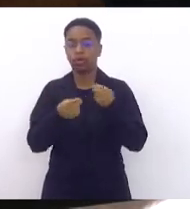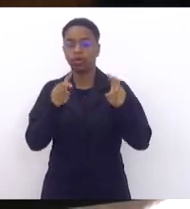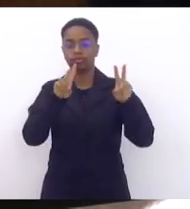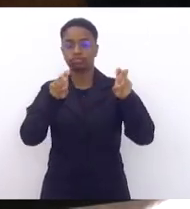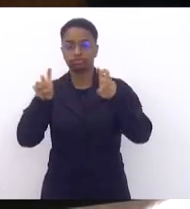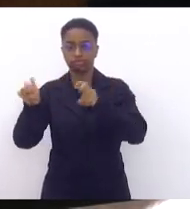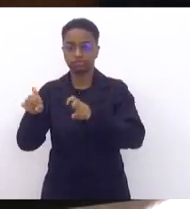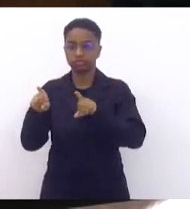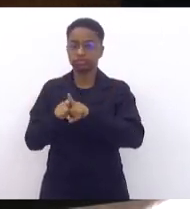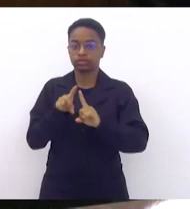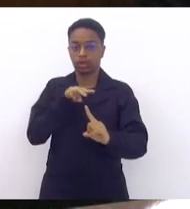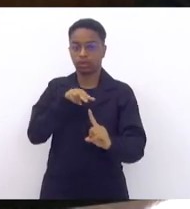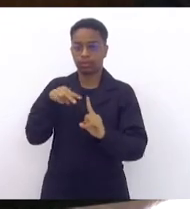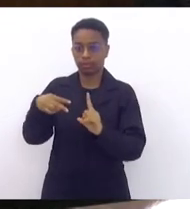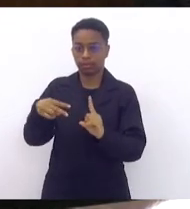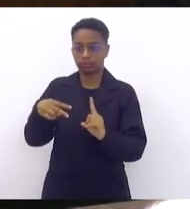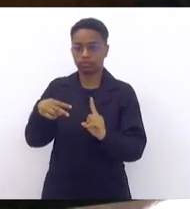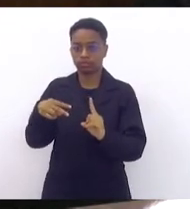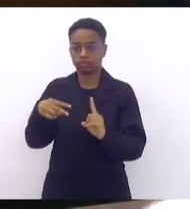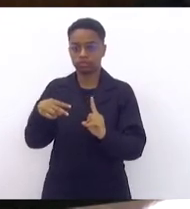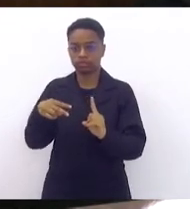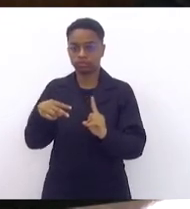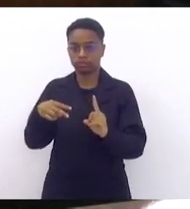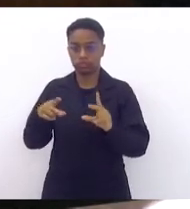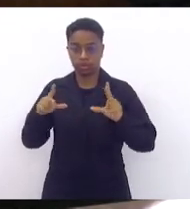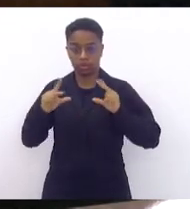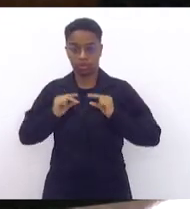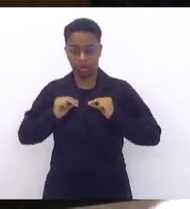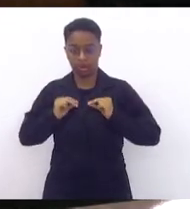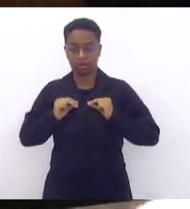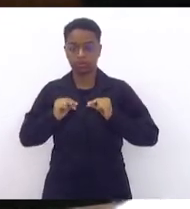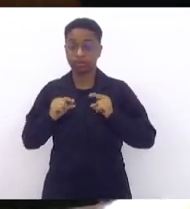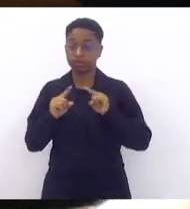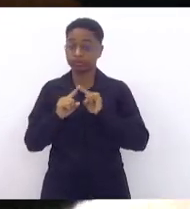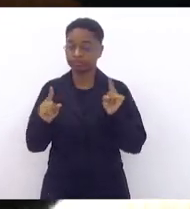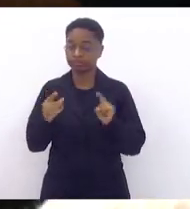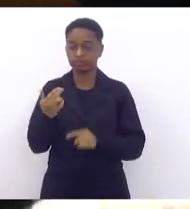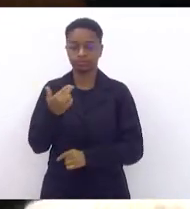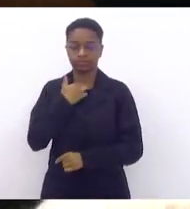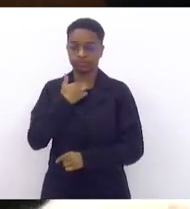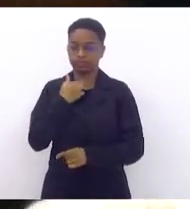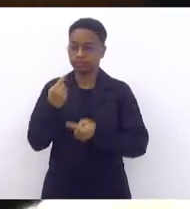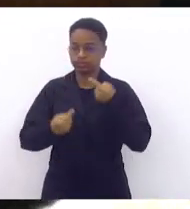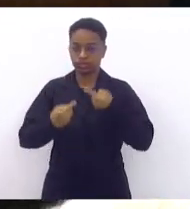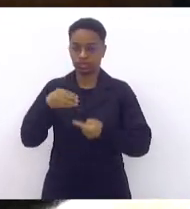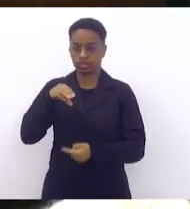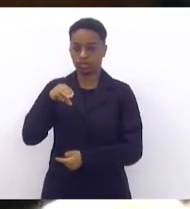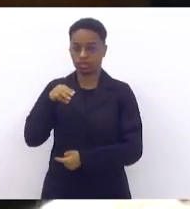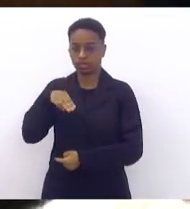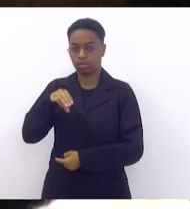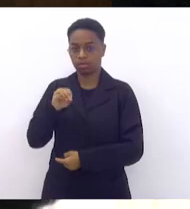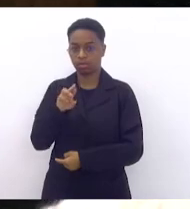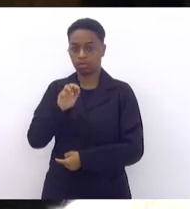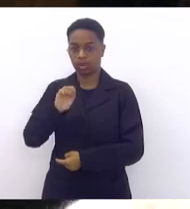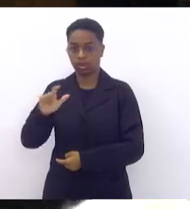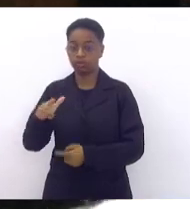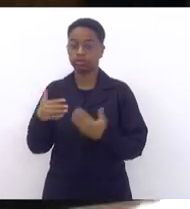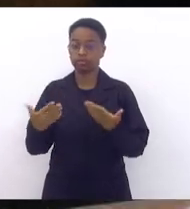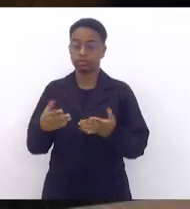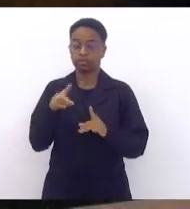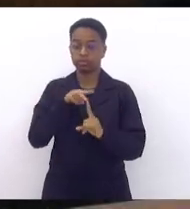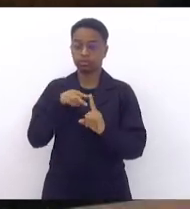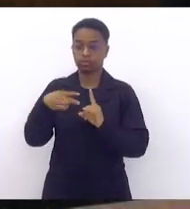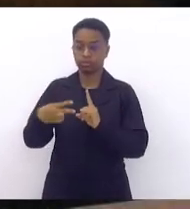né, do ponto de vista do mérito dela, mas jamais do debate da moralidade. E do ponto de vista